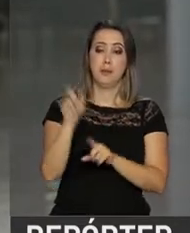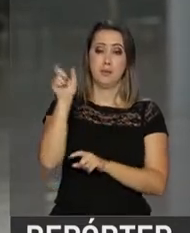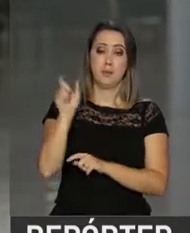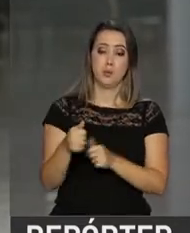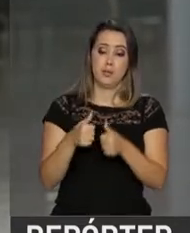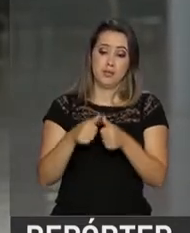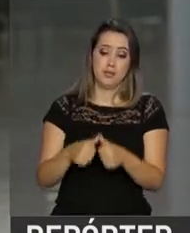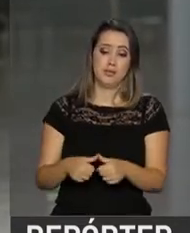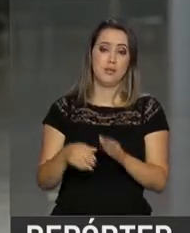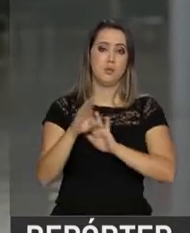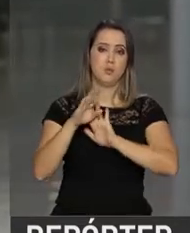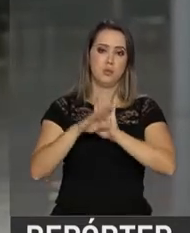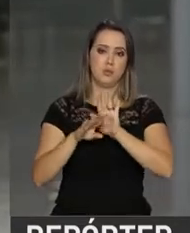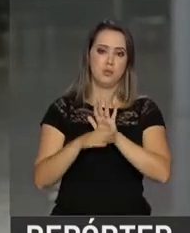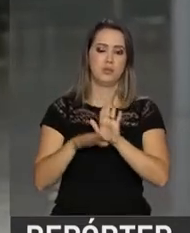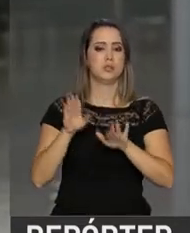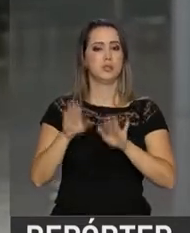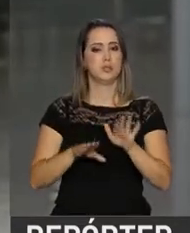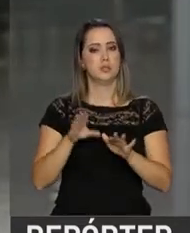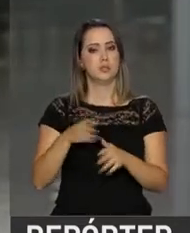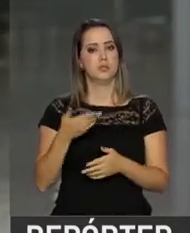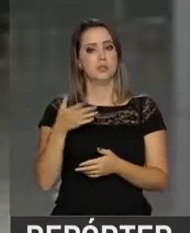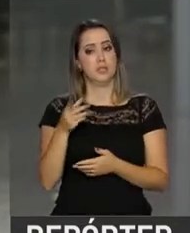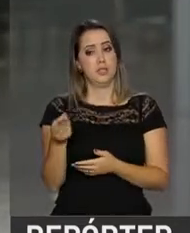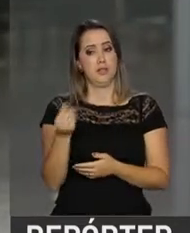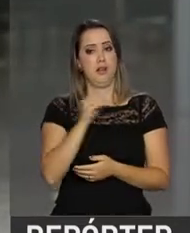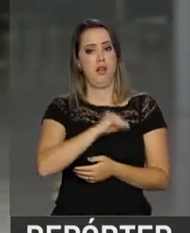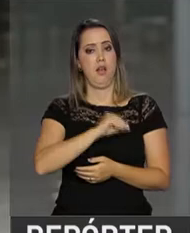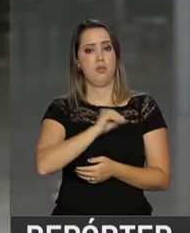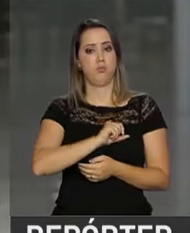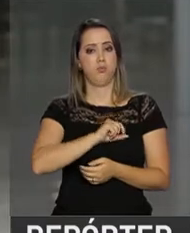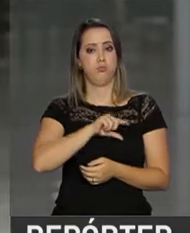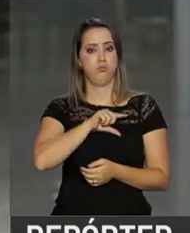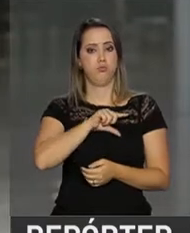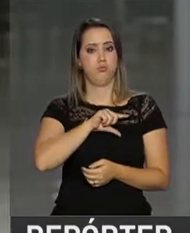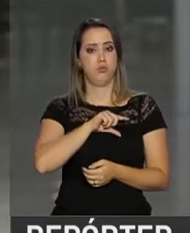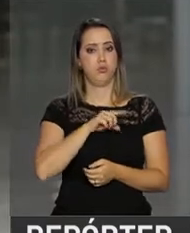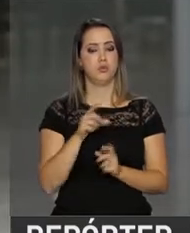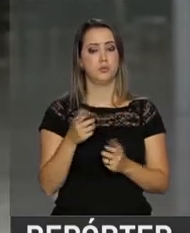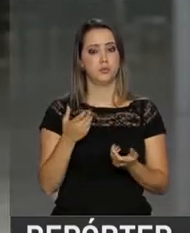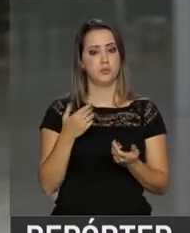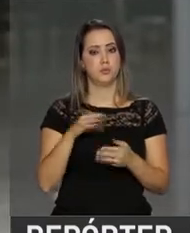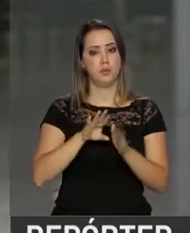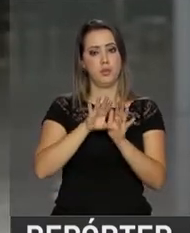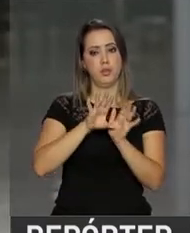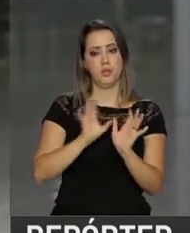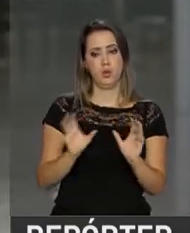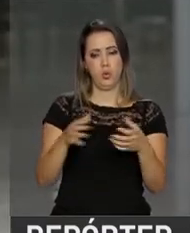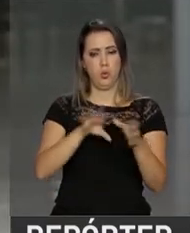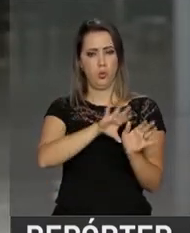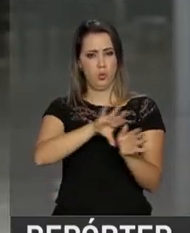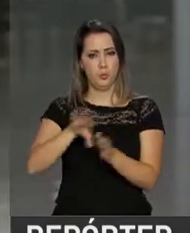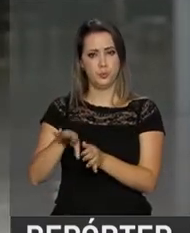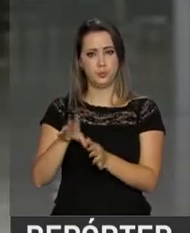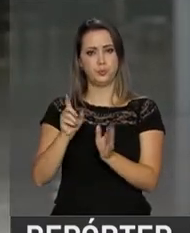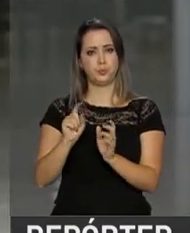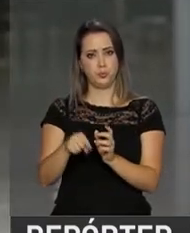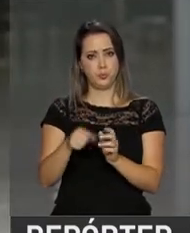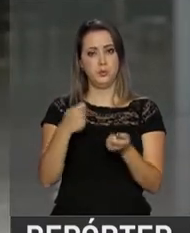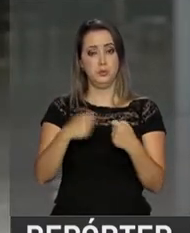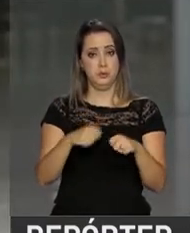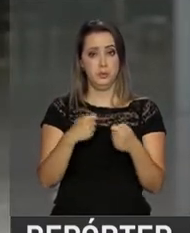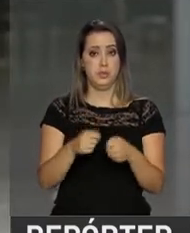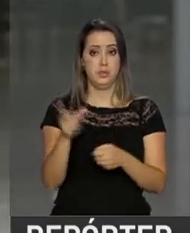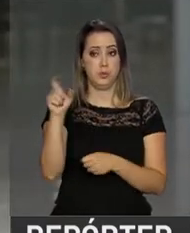estão no programa e que eventualmente tenham obtido renda maior e que tenham estejam fora do critério de elegibilidade